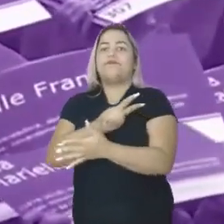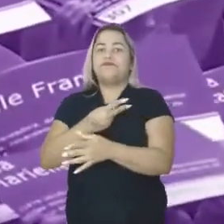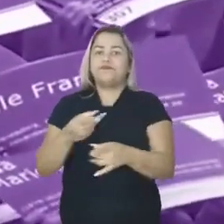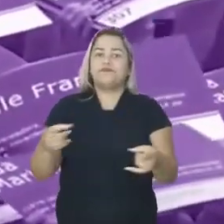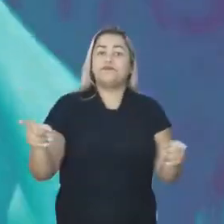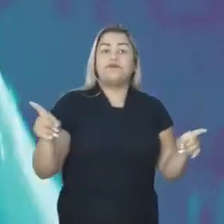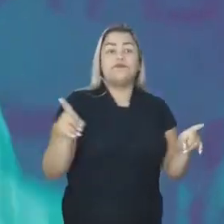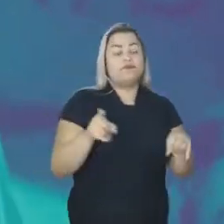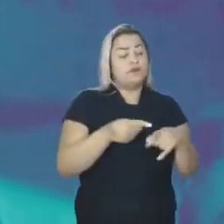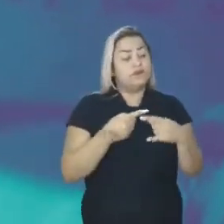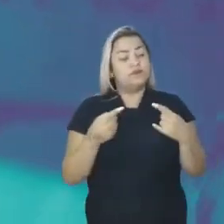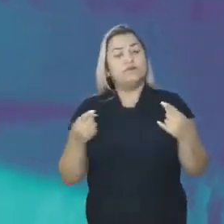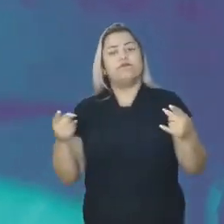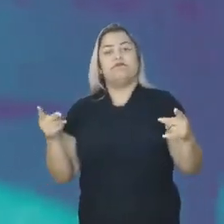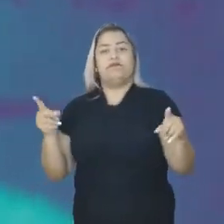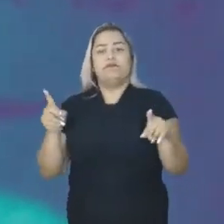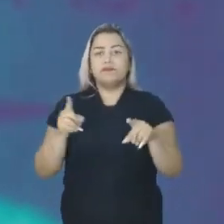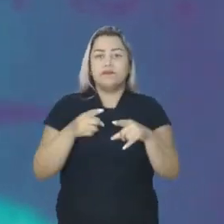acontecer.